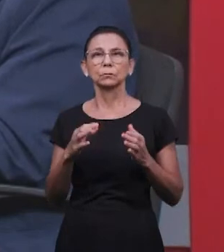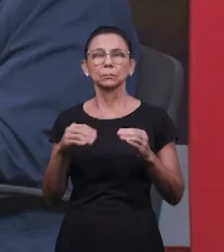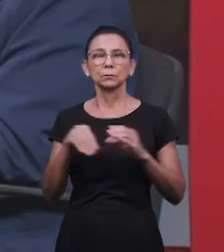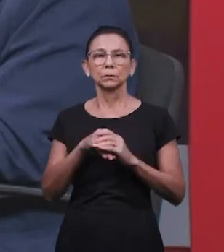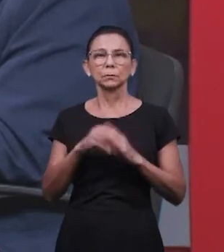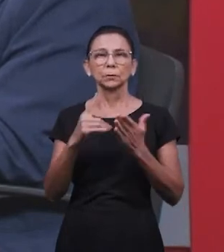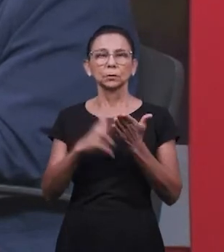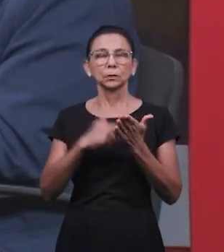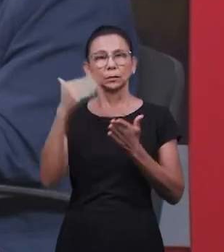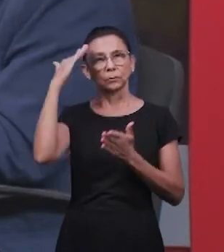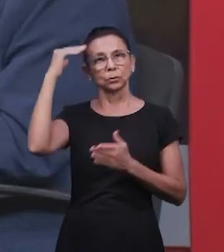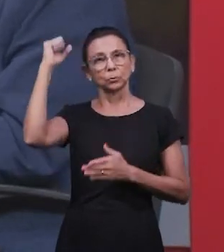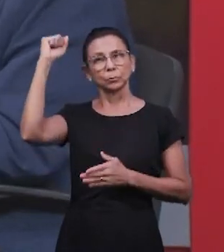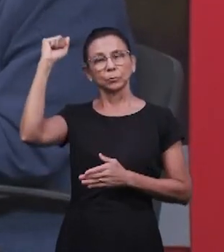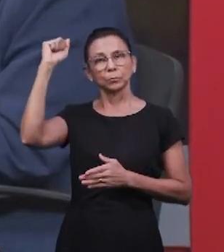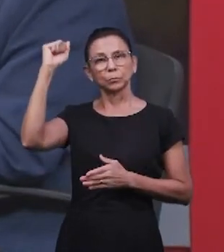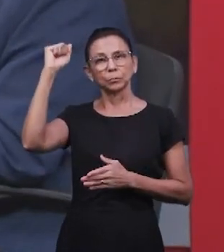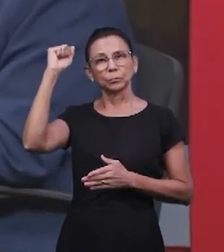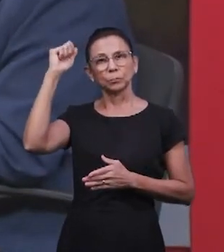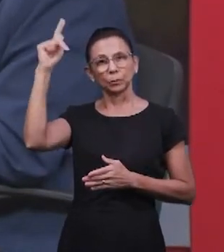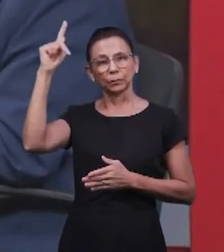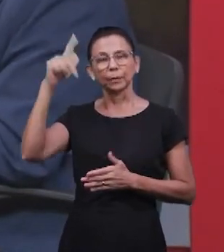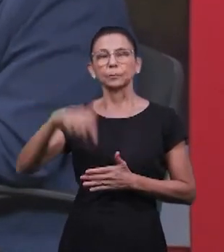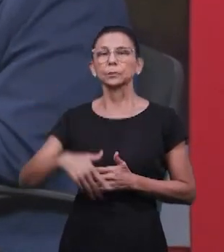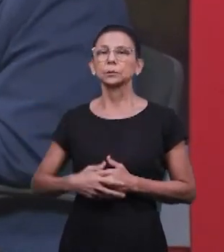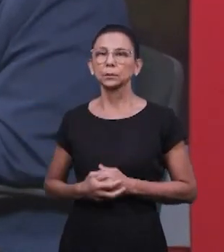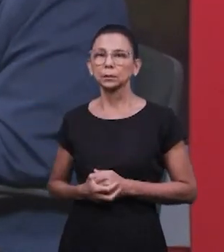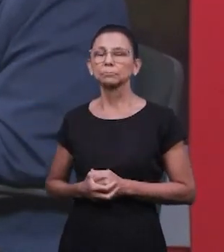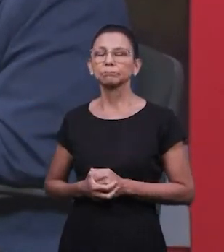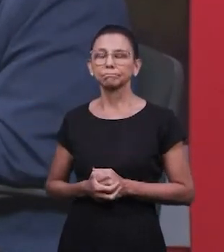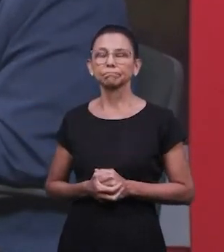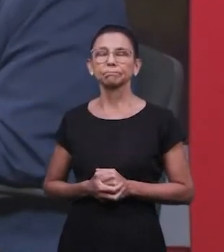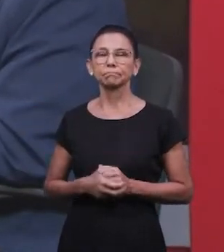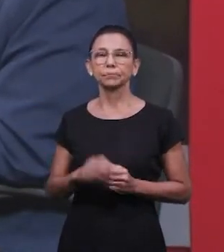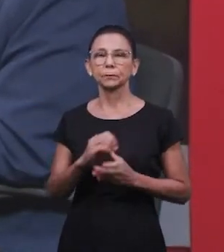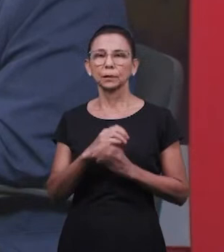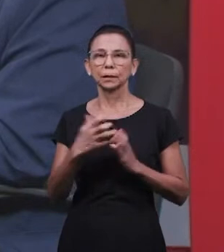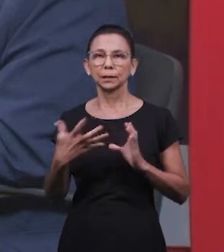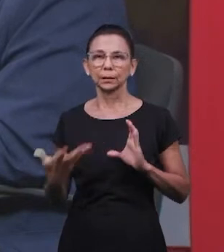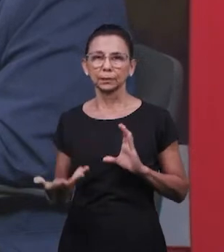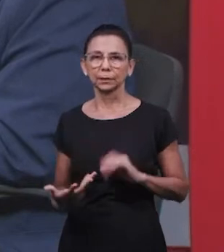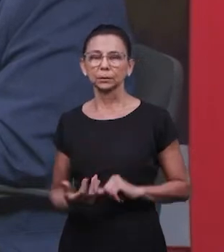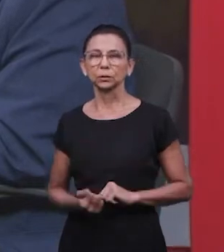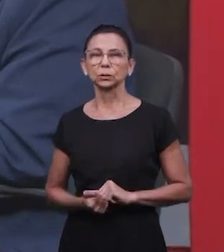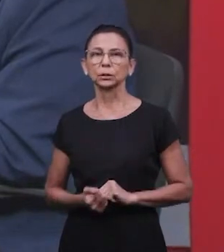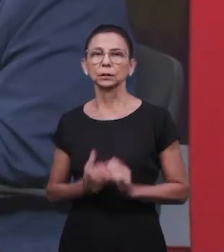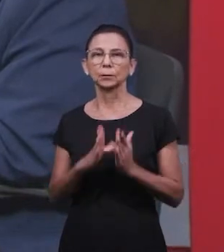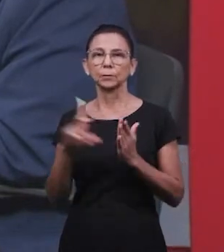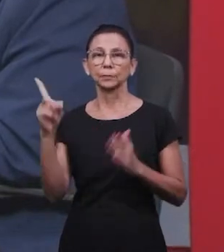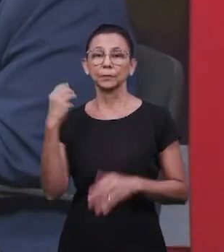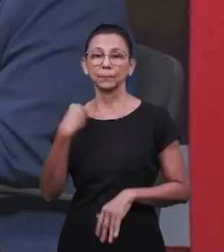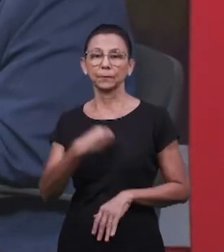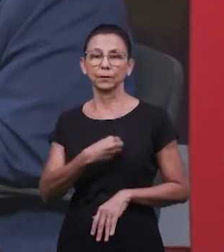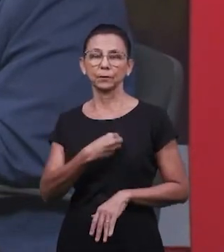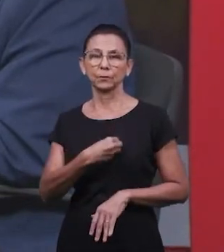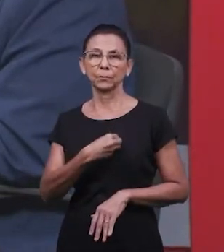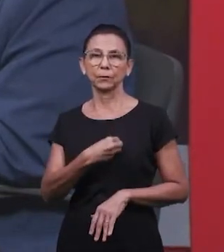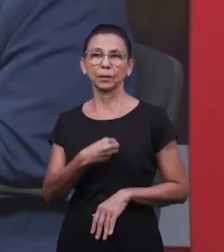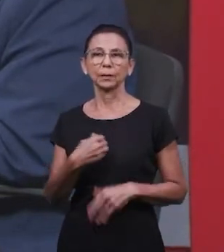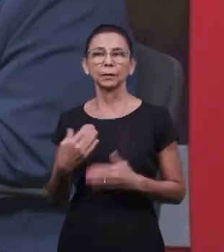profético. Exato. No livro de Provérbios, né? A característica da palavra como sendo viva. Então, isso que ela